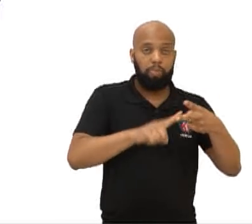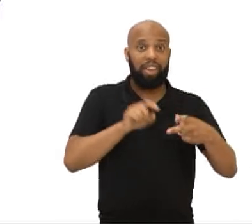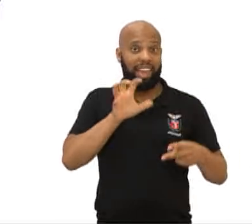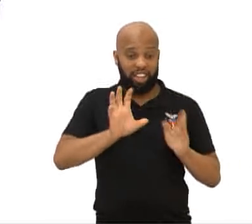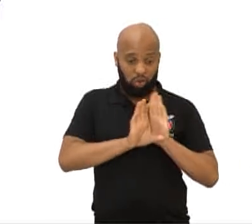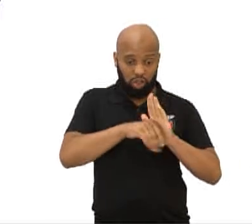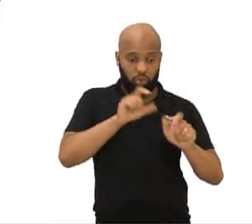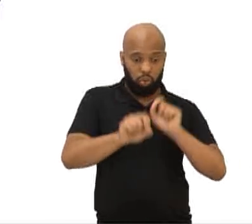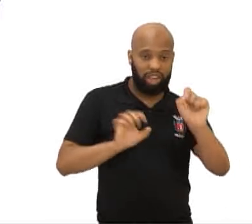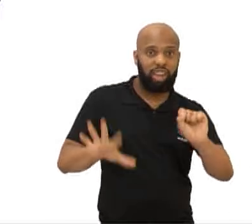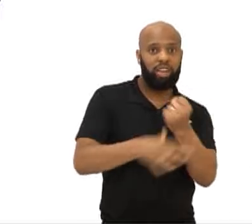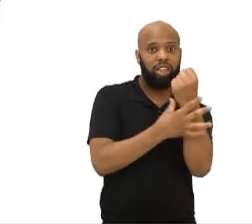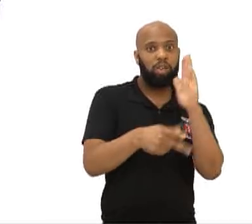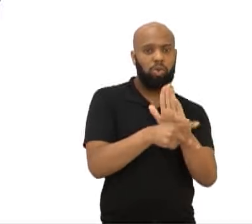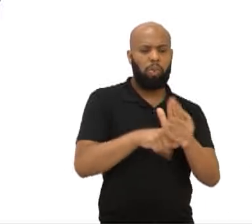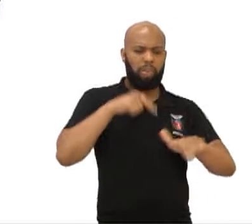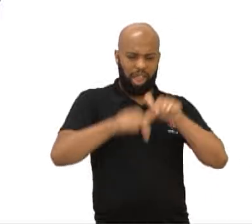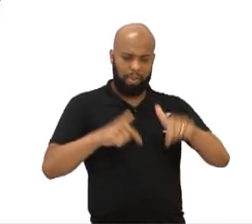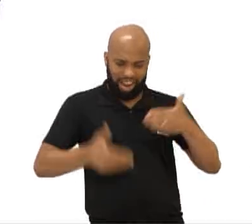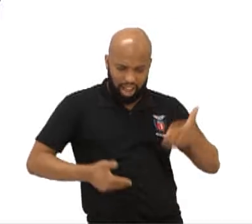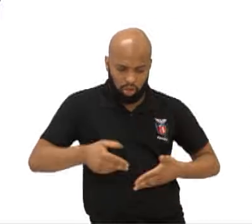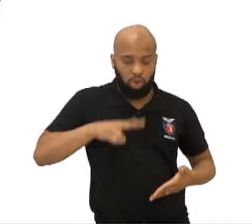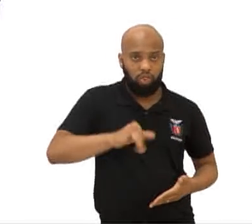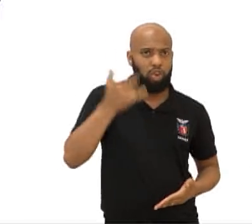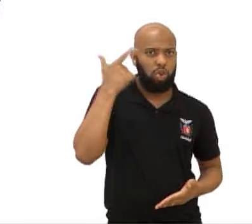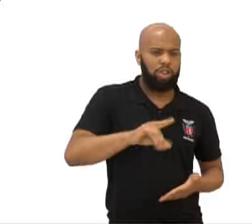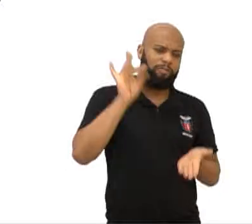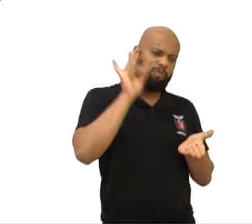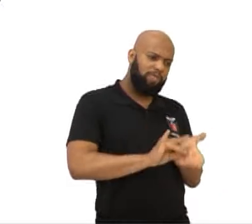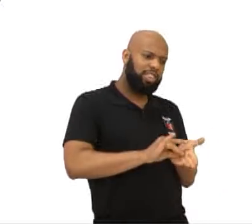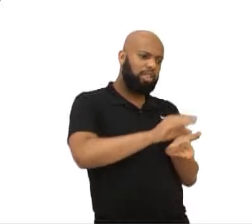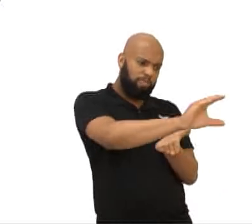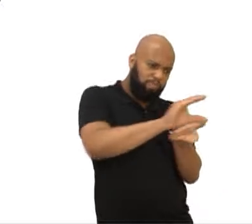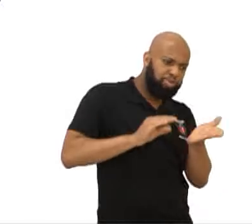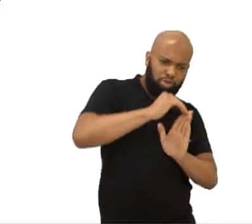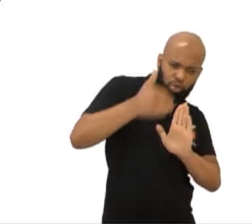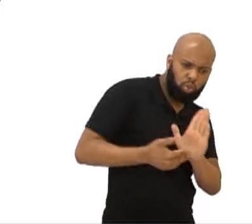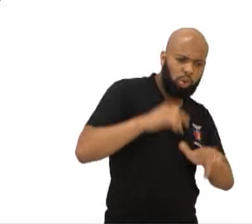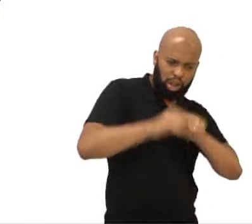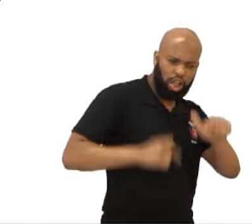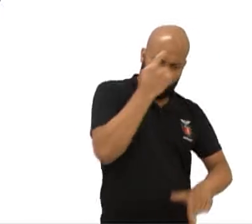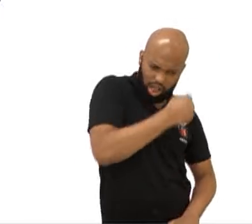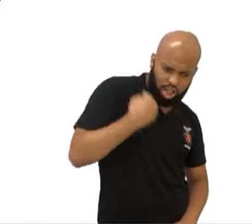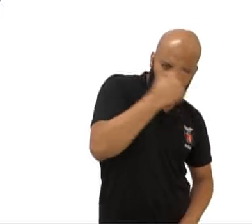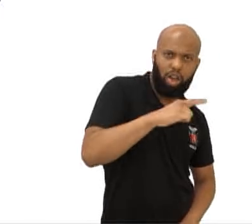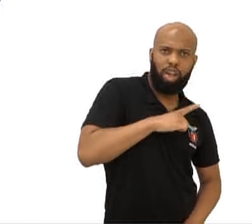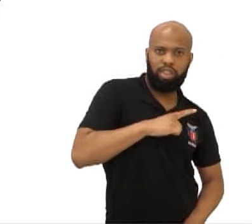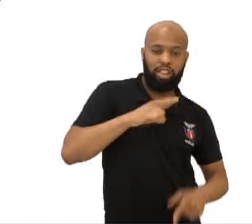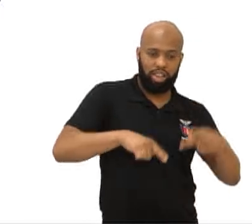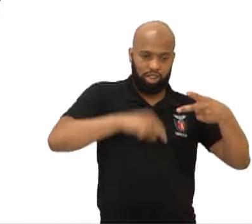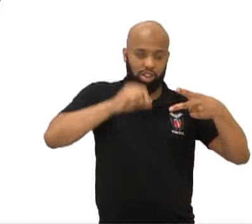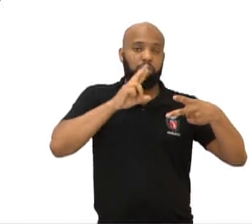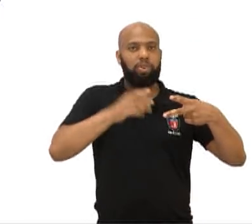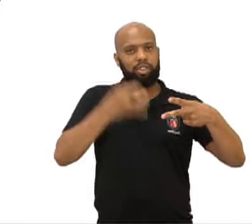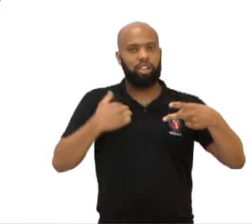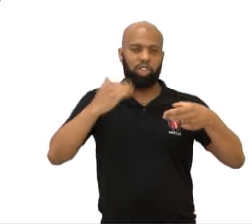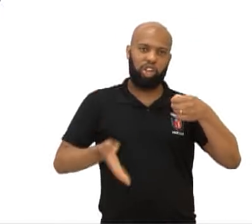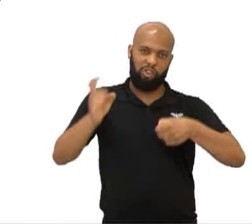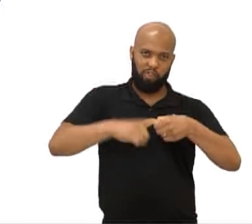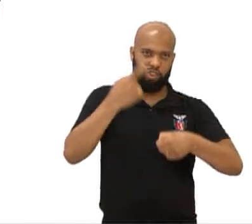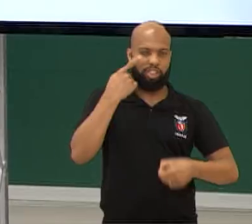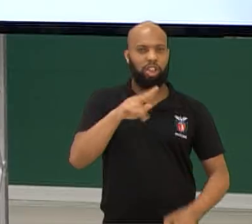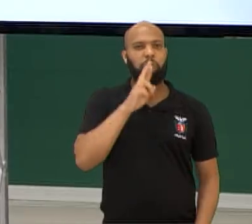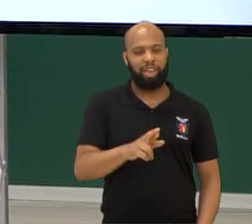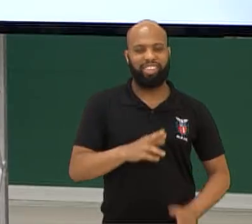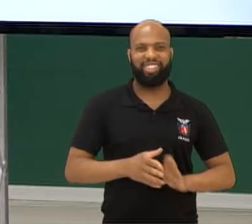a garantia de que o trabalhador receberá o valor real do que produziu durante a jornada de trabalho. Marquem a questão correta que a gente já volta